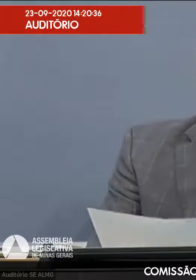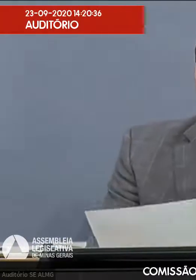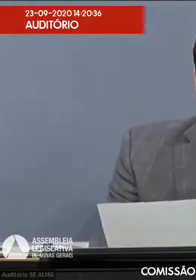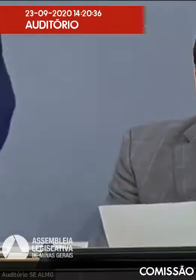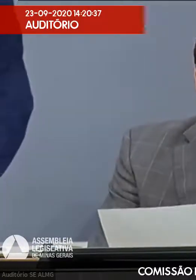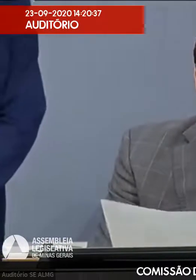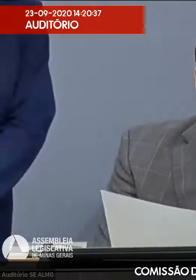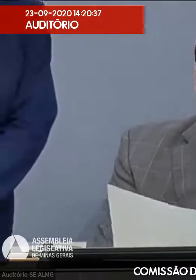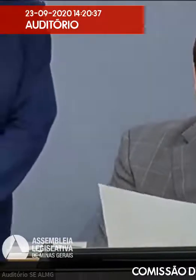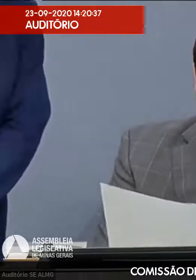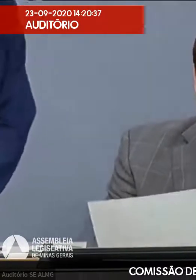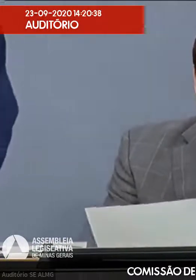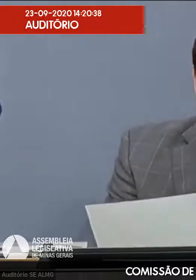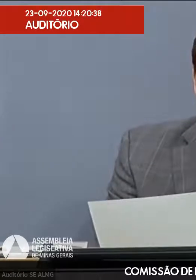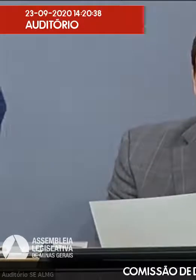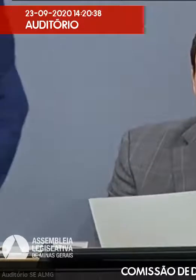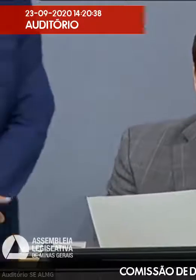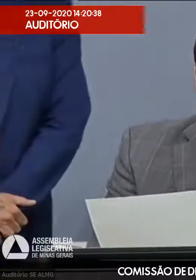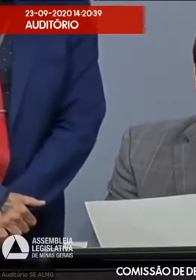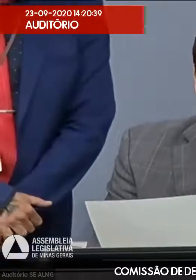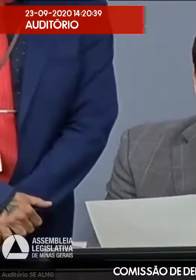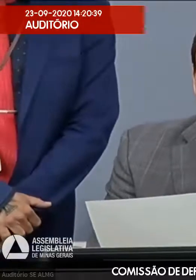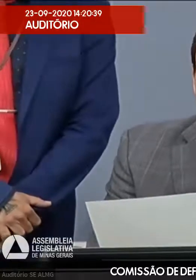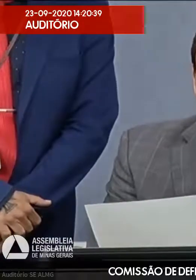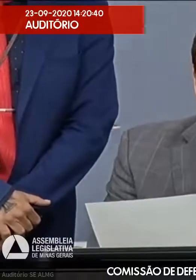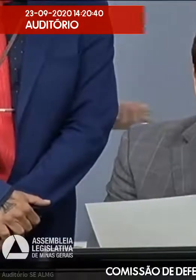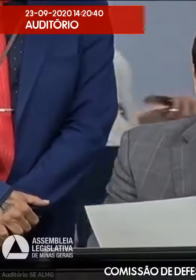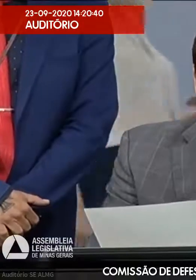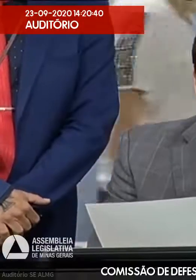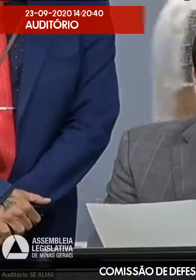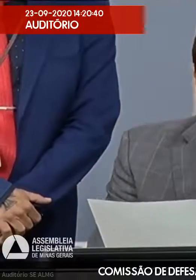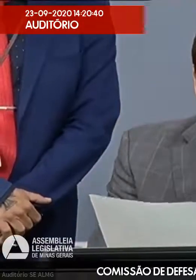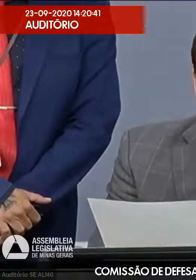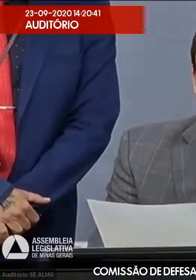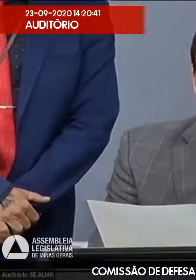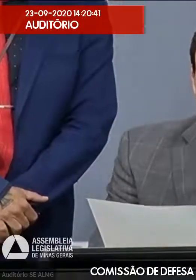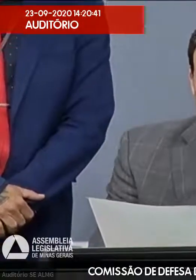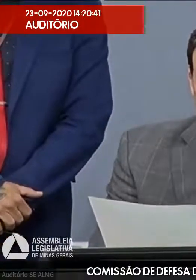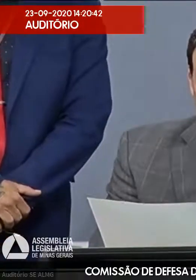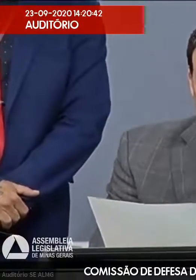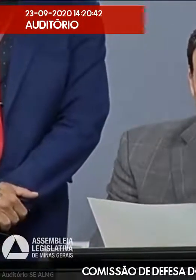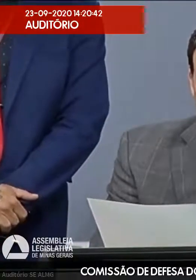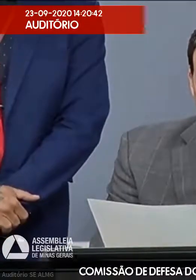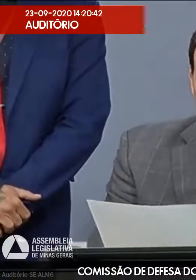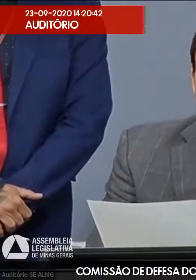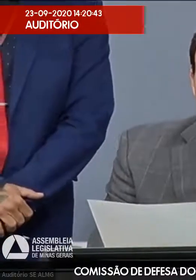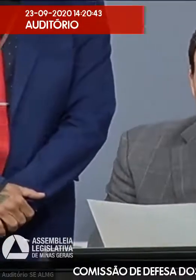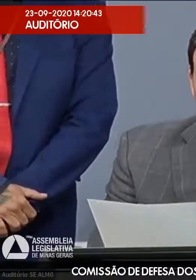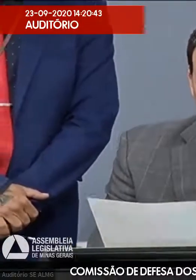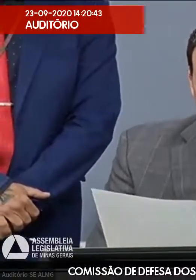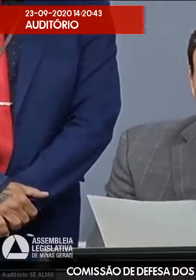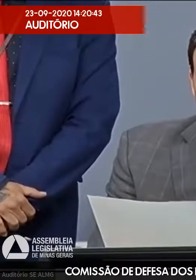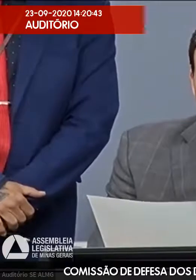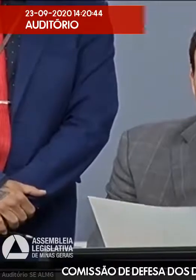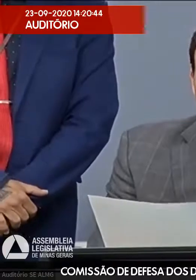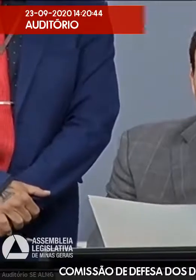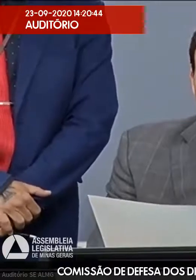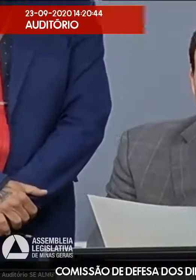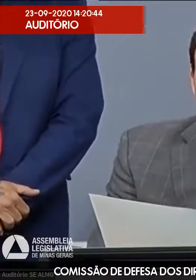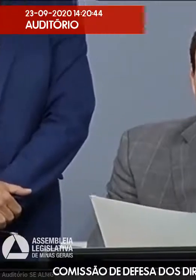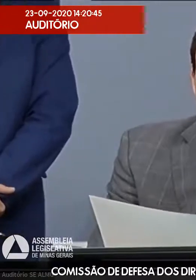requerimento da comissão, do deputado Zé Guilherme. O deputado que subscreve requer a Vossa Excelência, nos termos do artigo 100 do